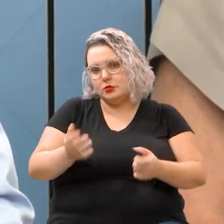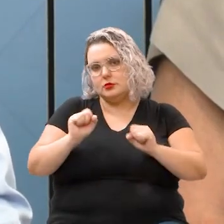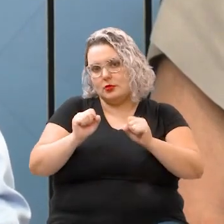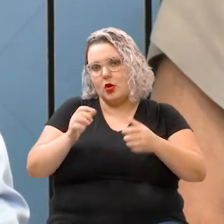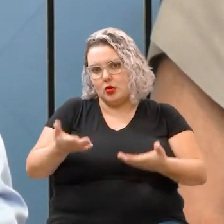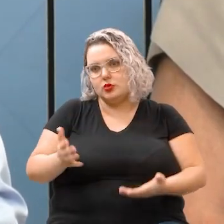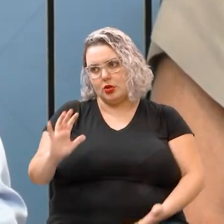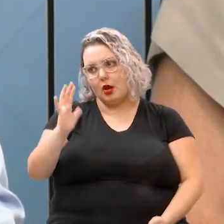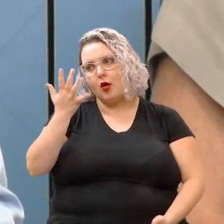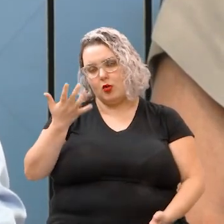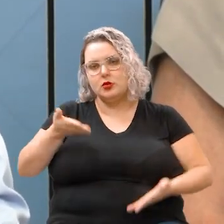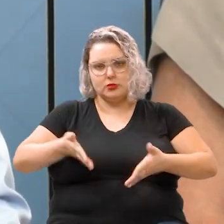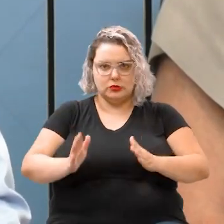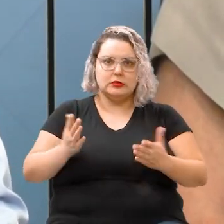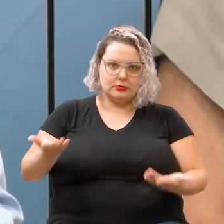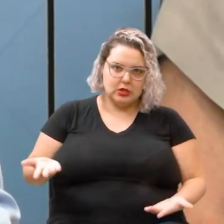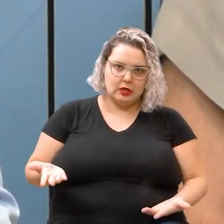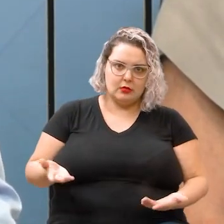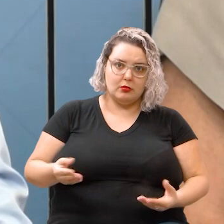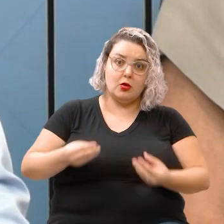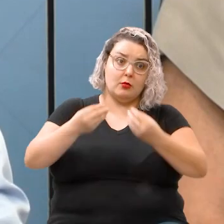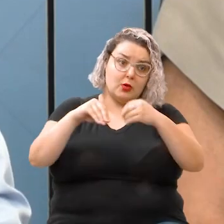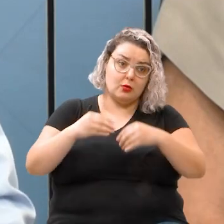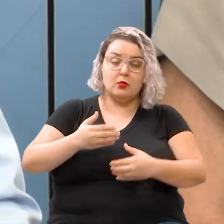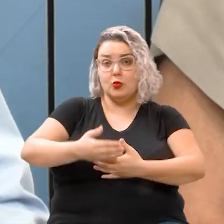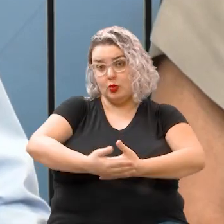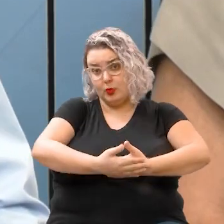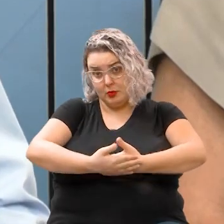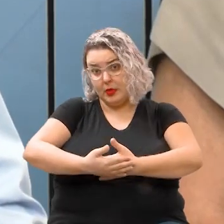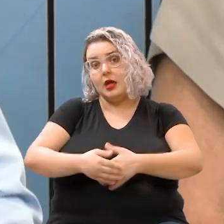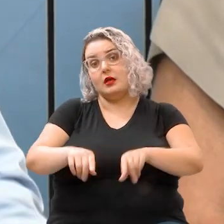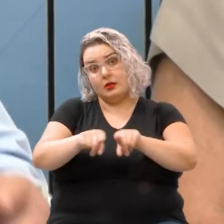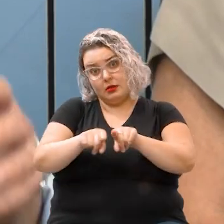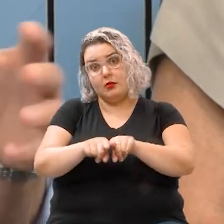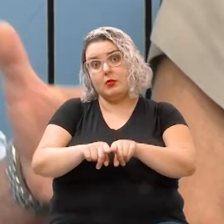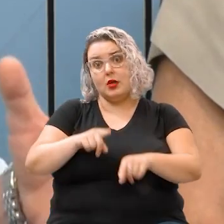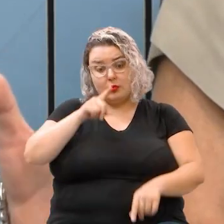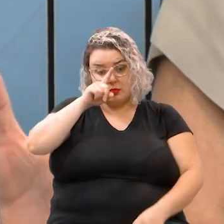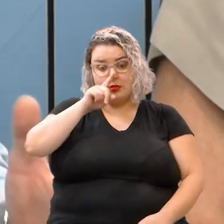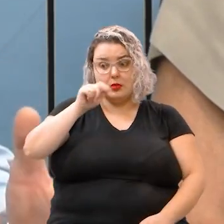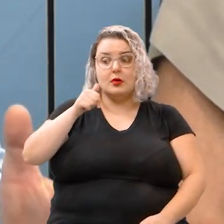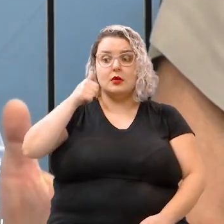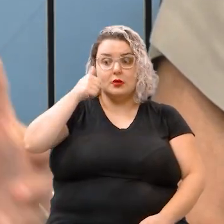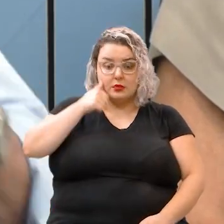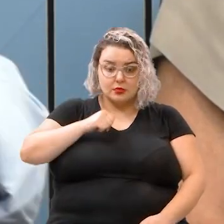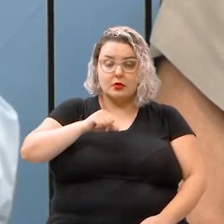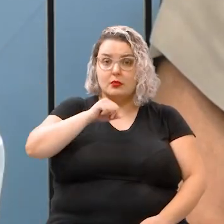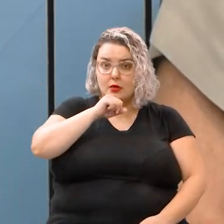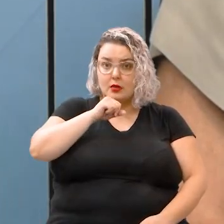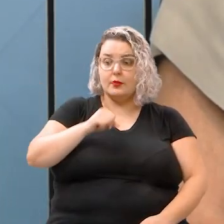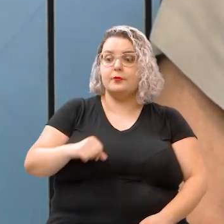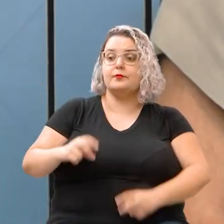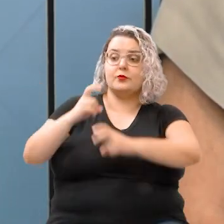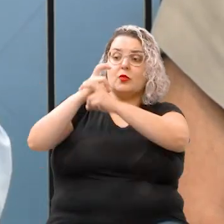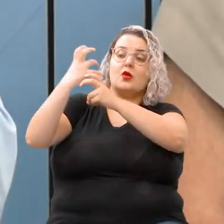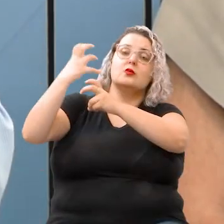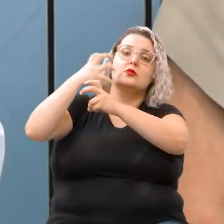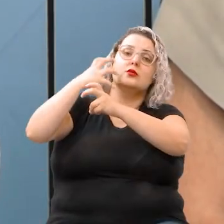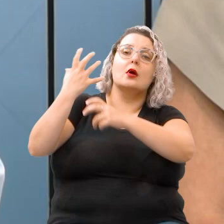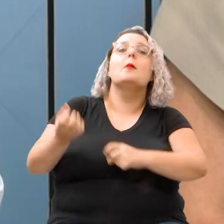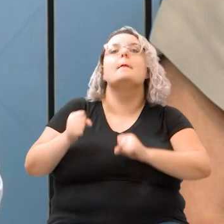possa trazer prejuízo para o neném. Pode ser submetido à radiografia? Pode, se tiver que fazer um